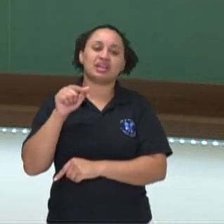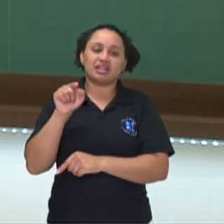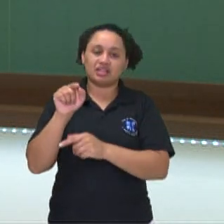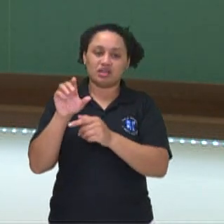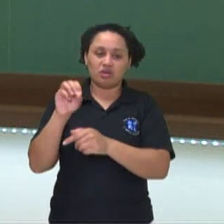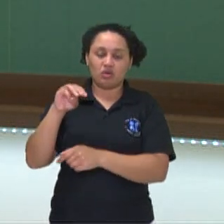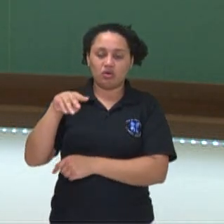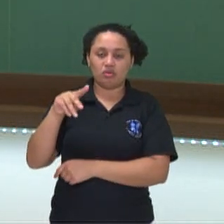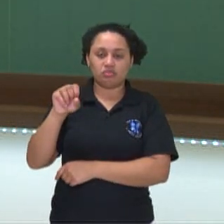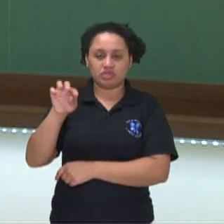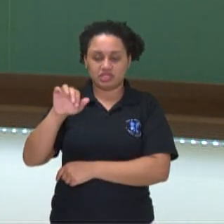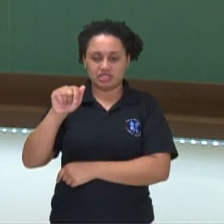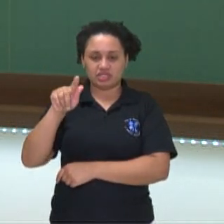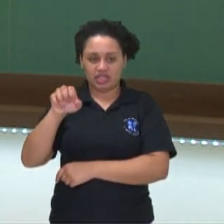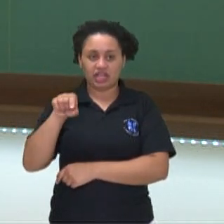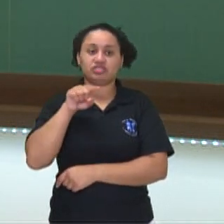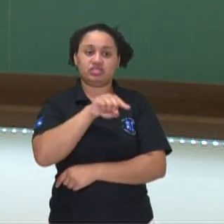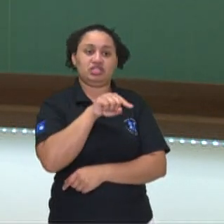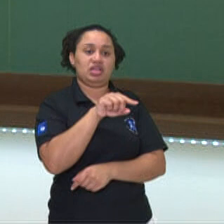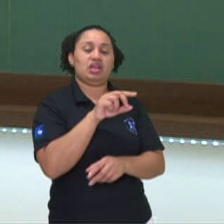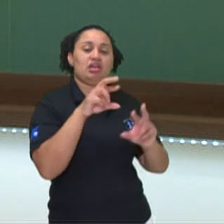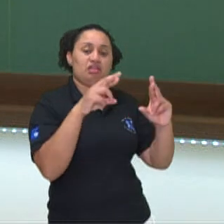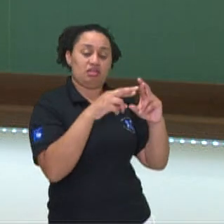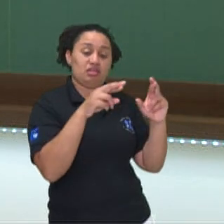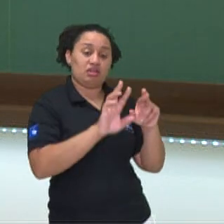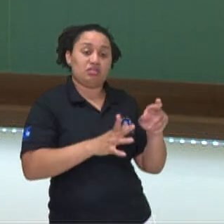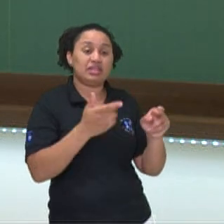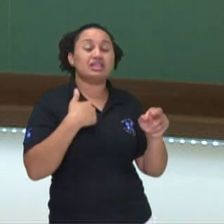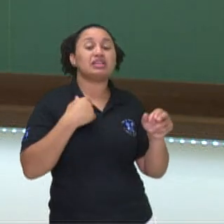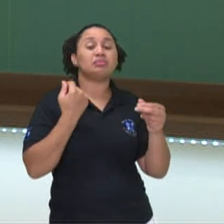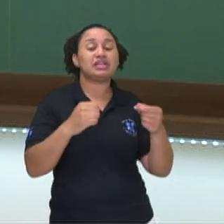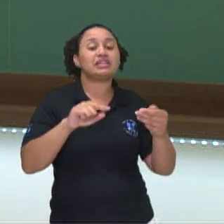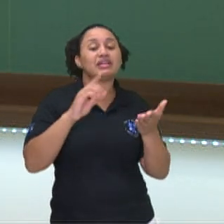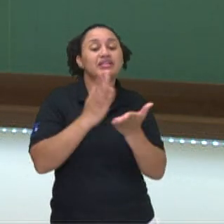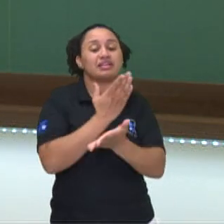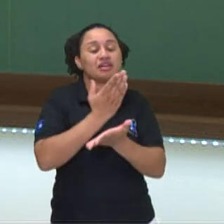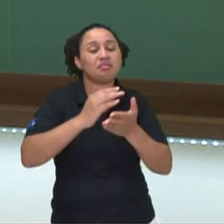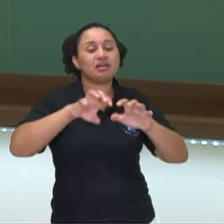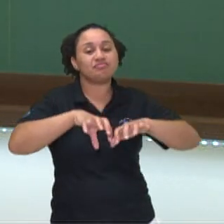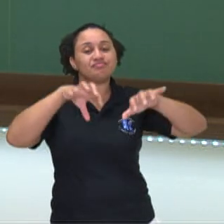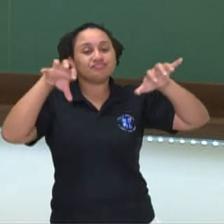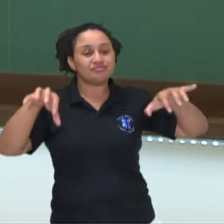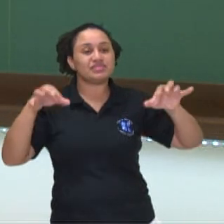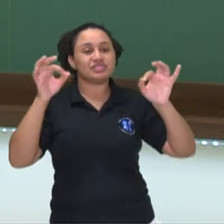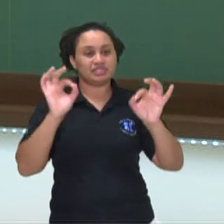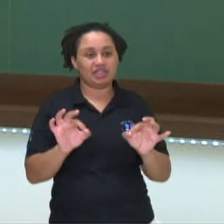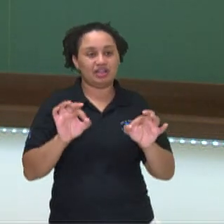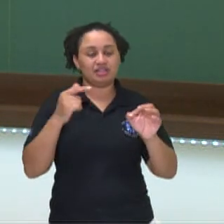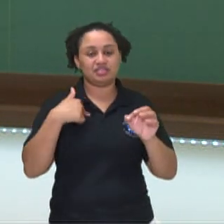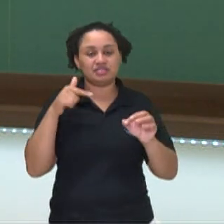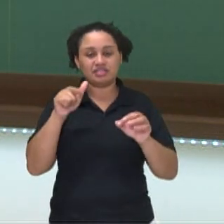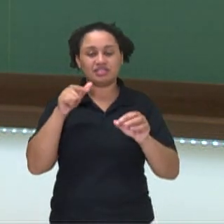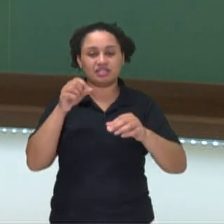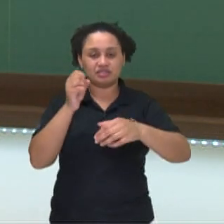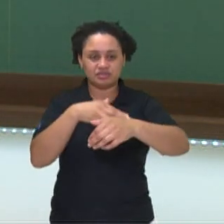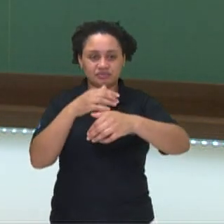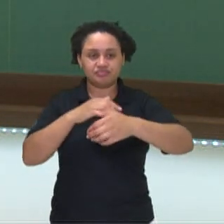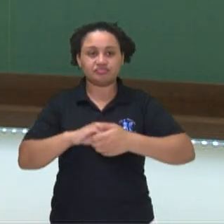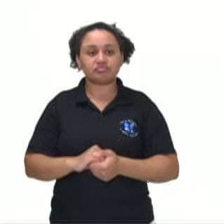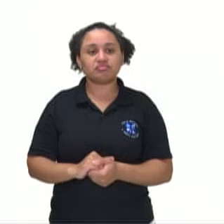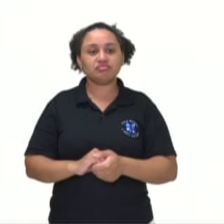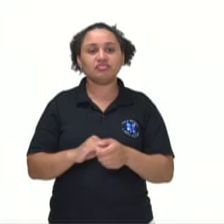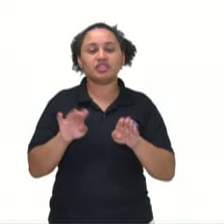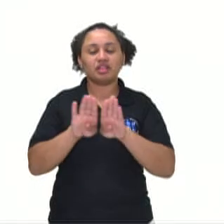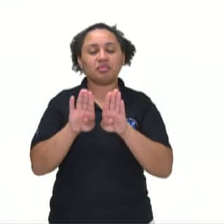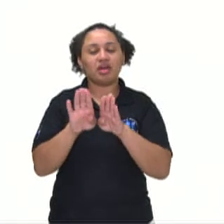e a reciclagem ocorra, deve haver o quê? Uma separação adequada do lixo. Aqui, ó,